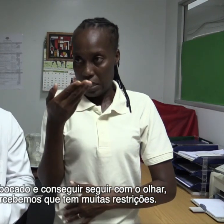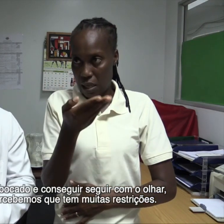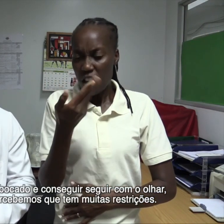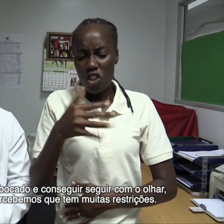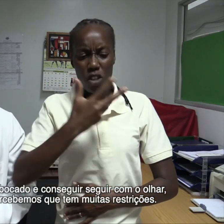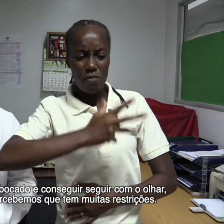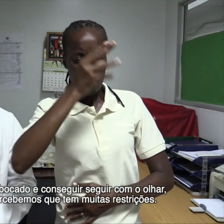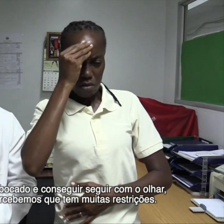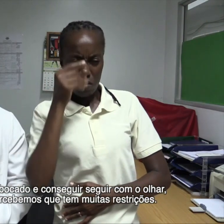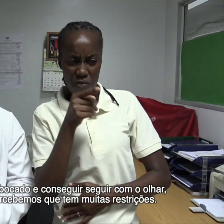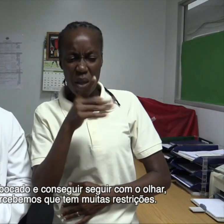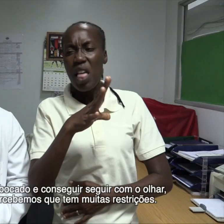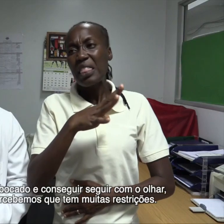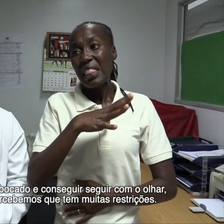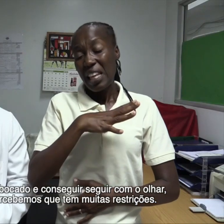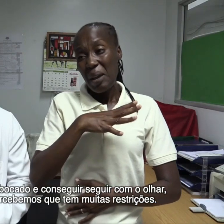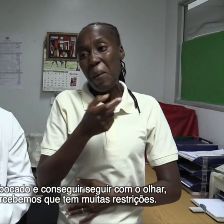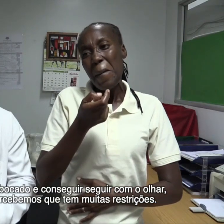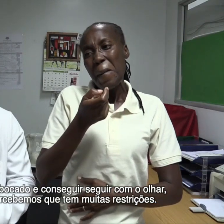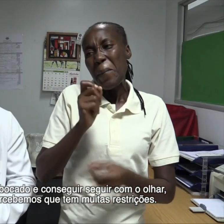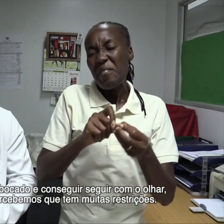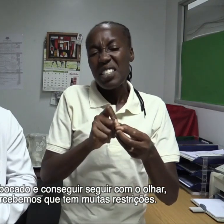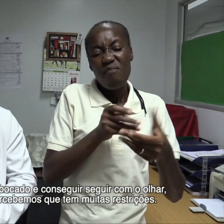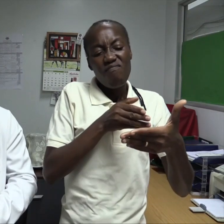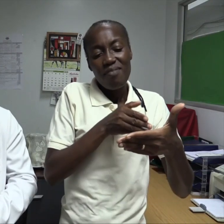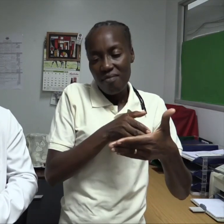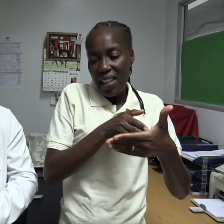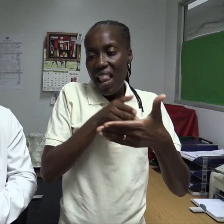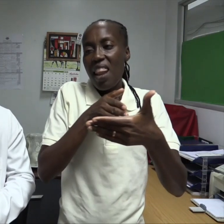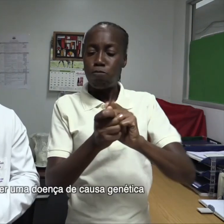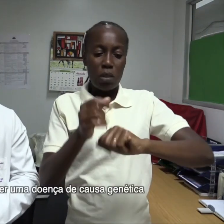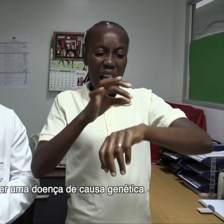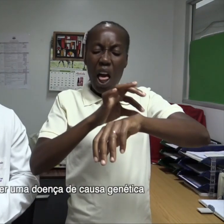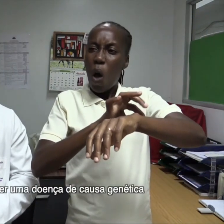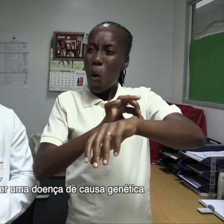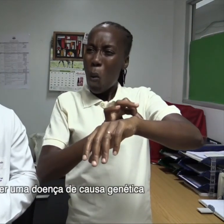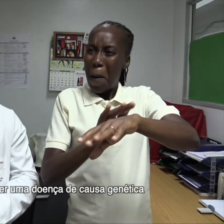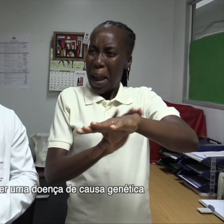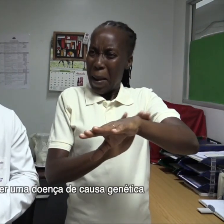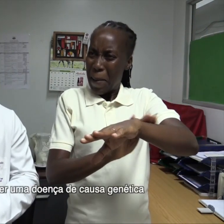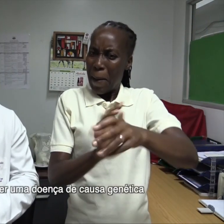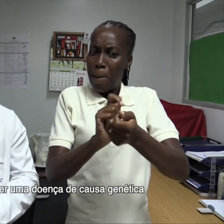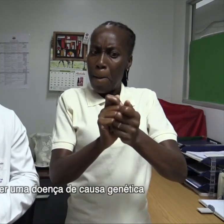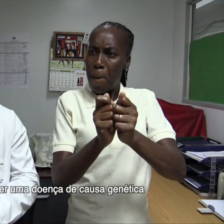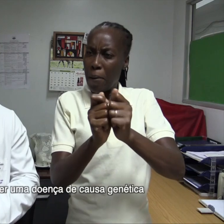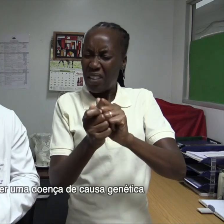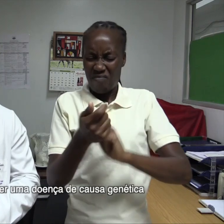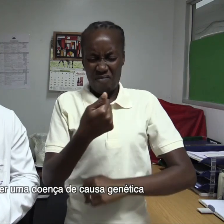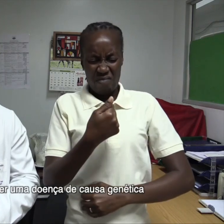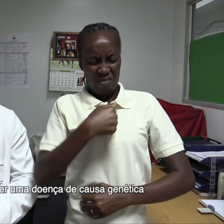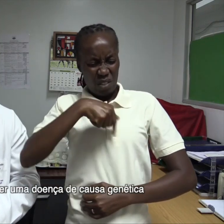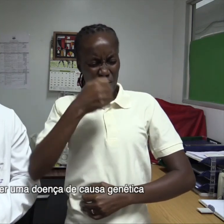tem muitas restrições. Tem muitas limitações. Nós acreditamos ser uma doença de causa